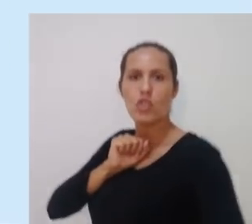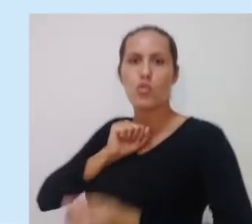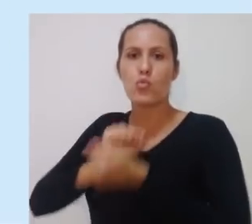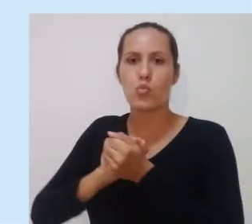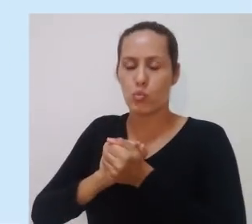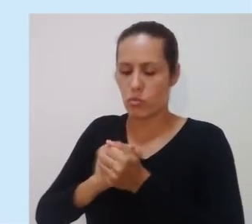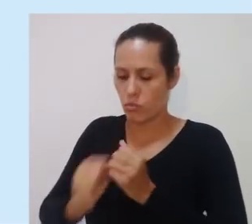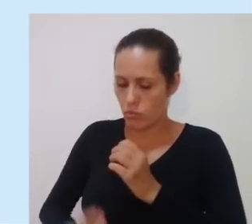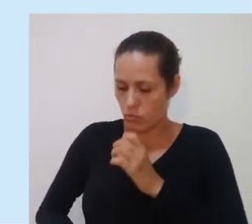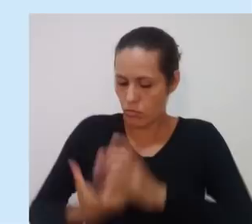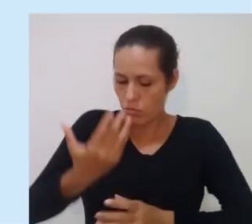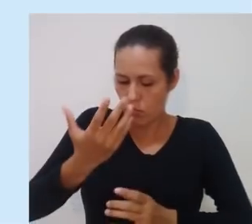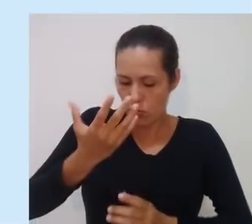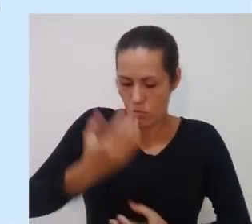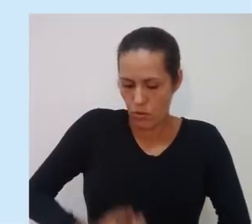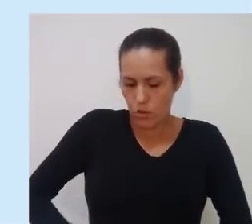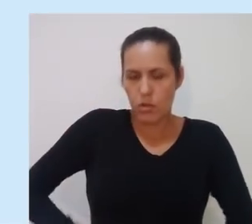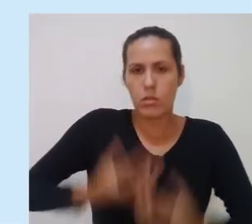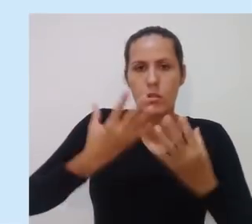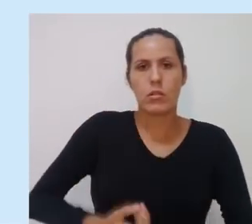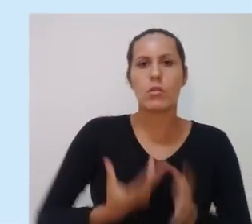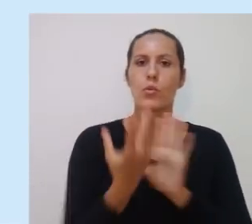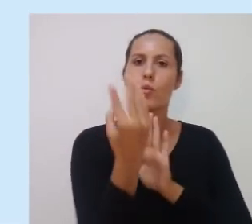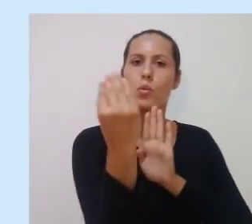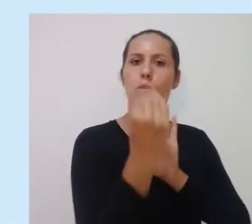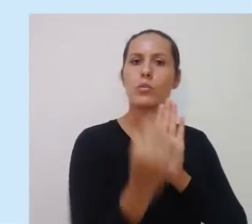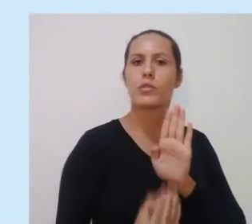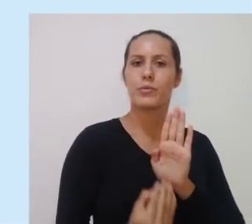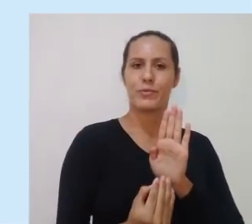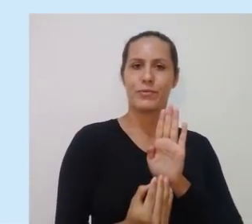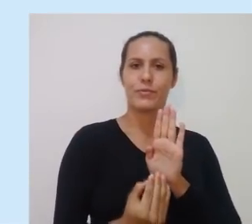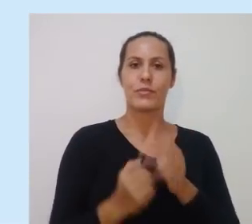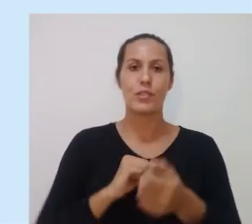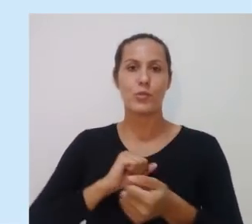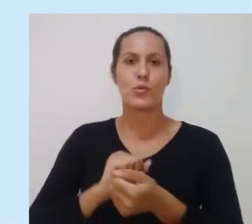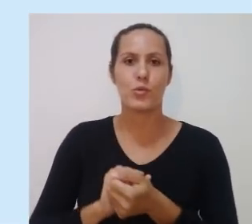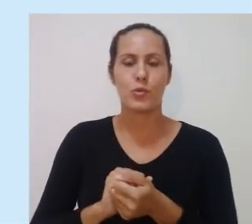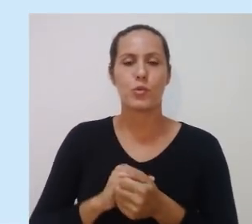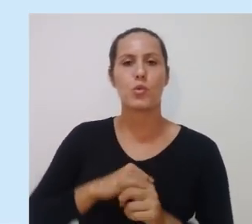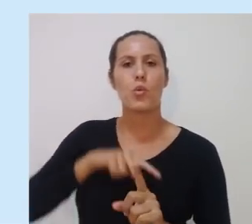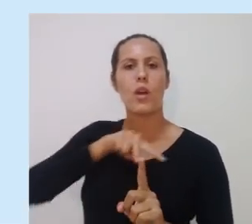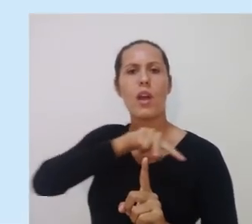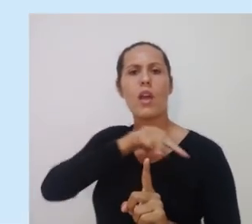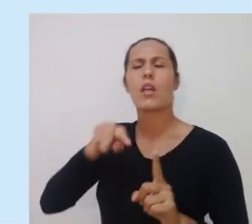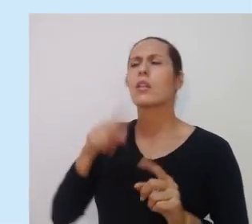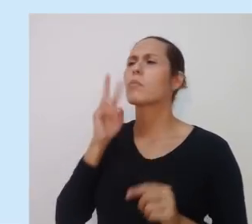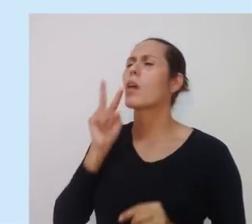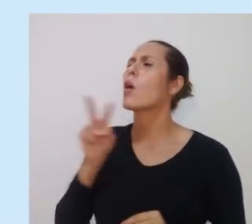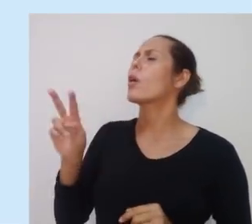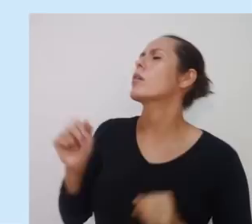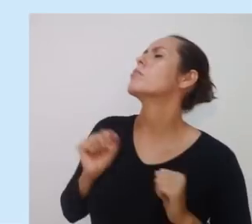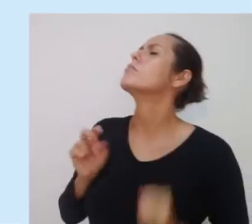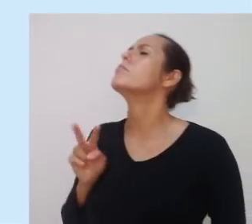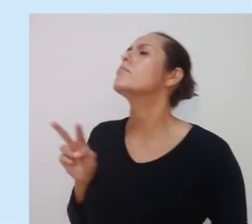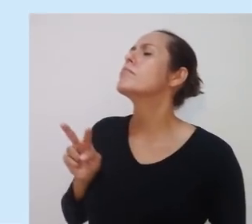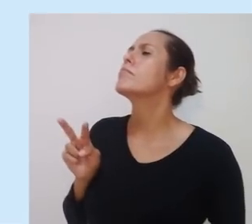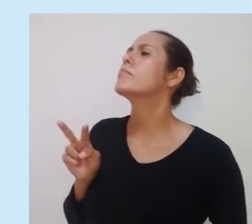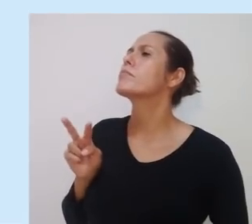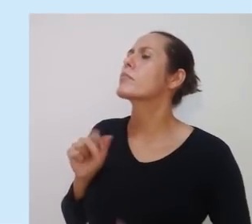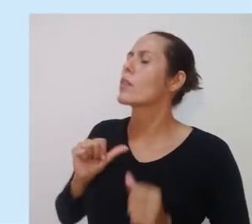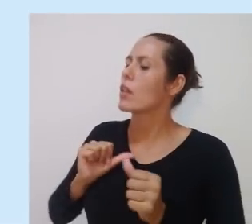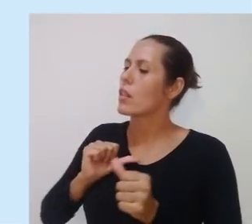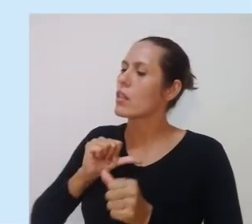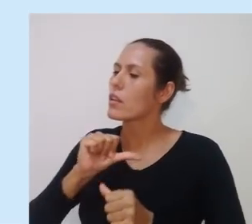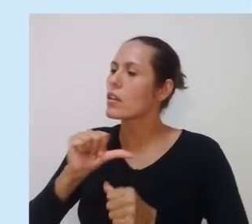você produzir o show. É o jovem como produtor de conteúdo. Ele sai de uma